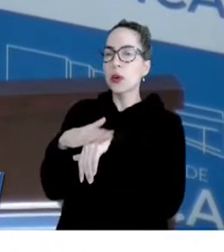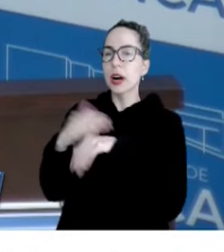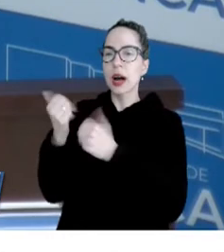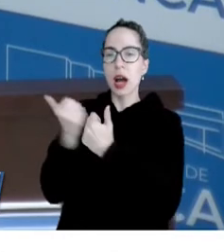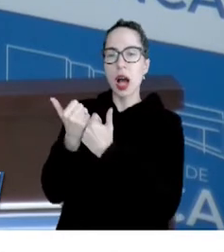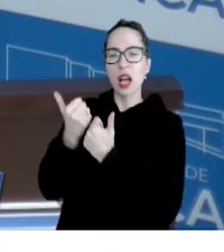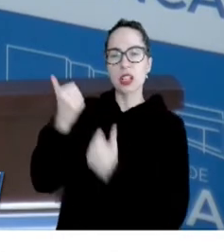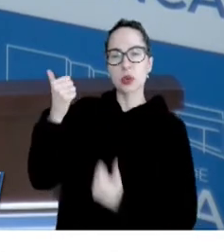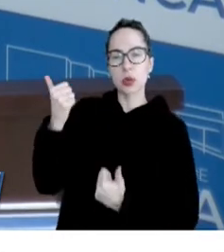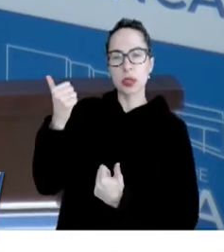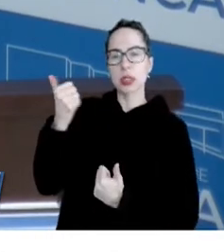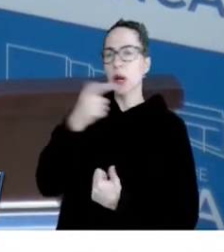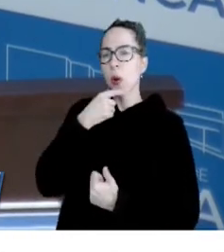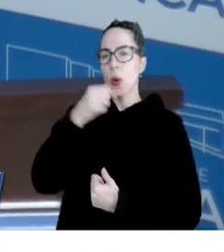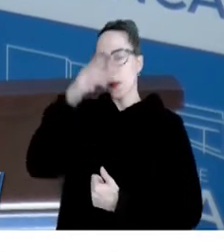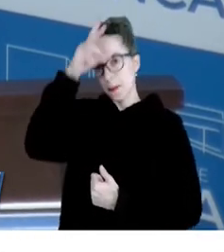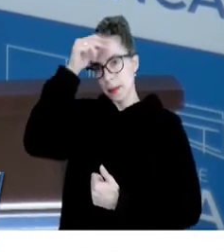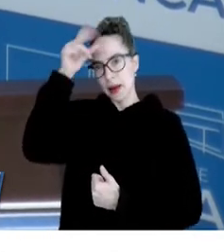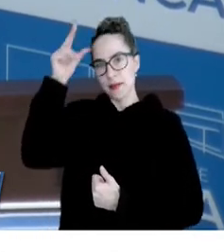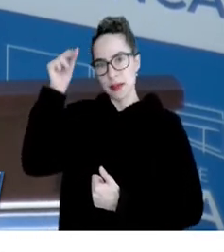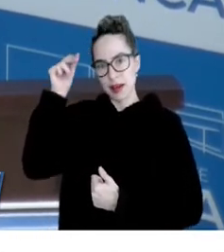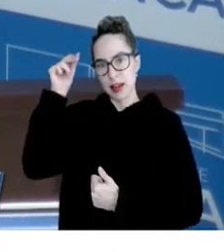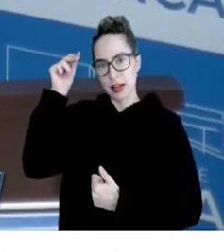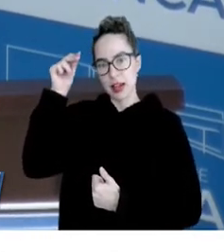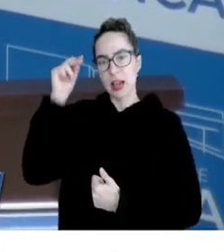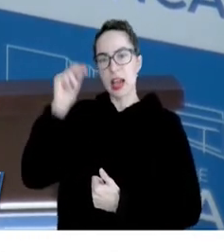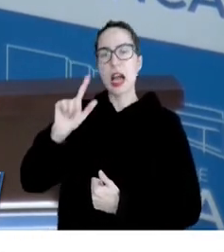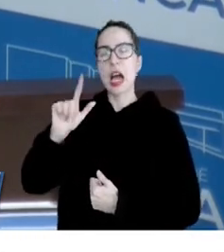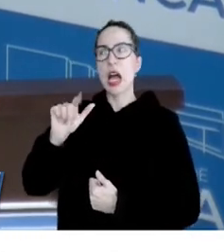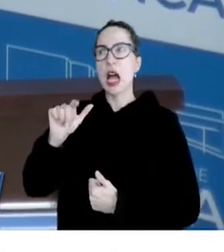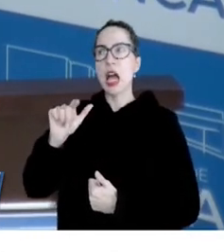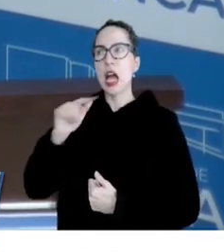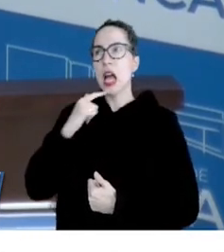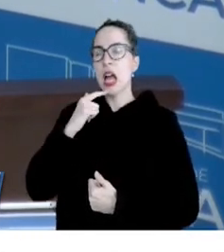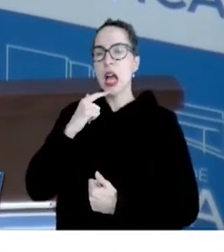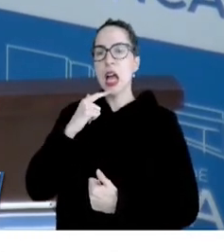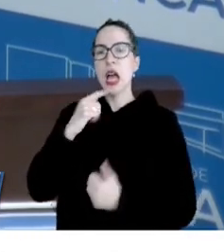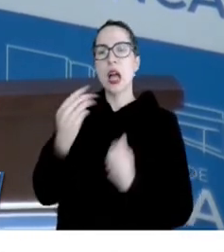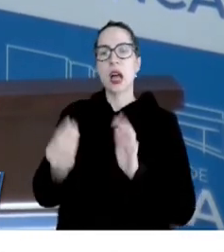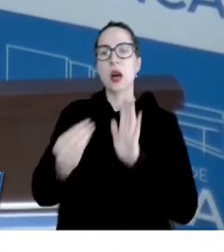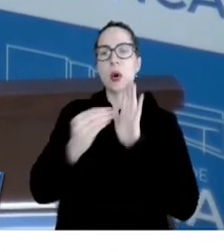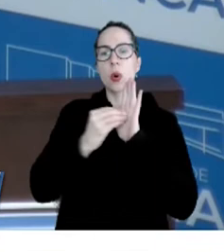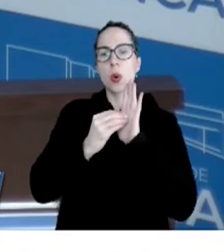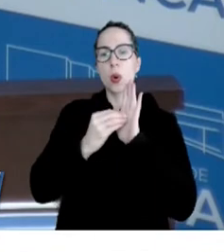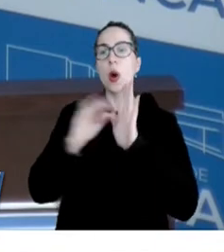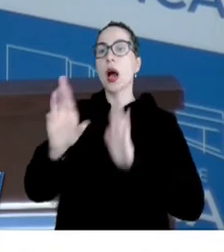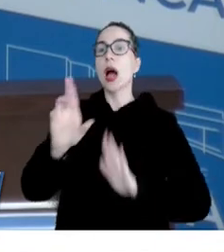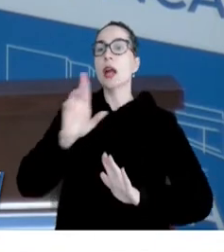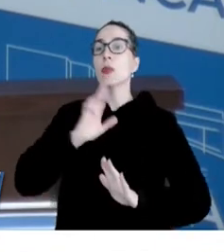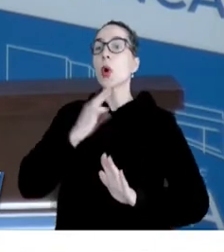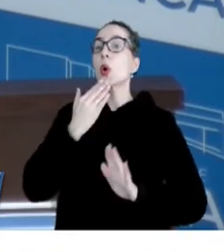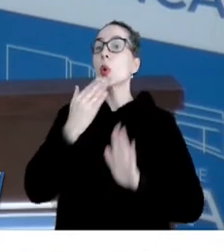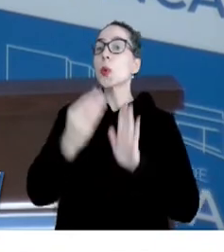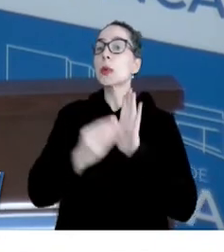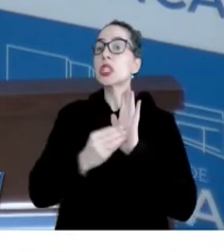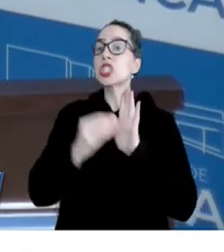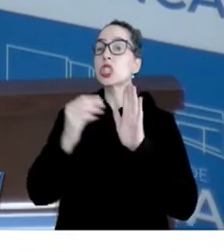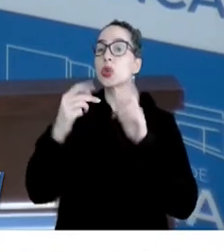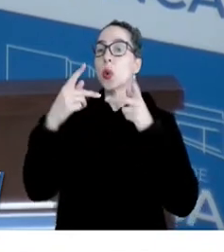do prefeito é sobre a publicação das respostas de requerimento no portal